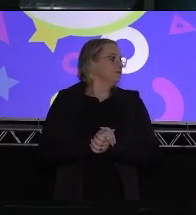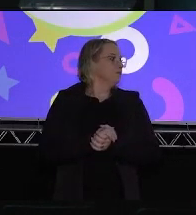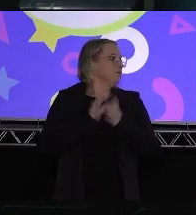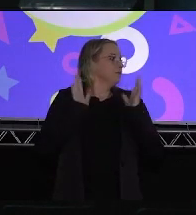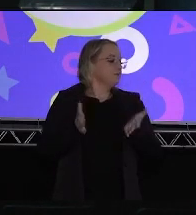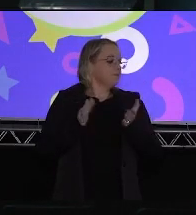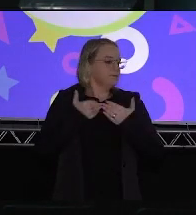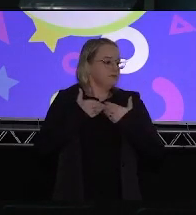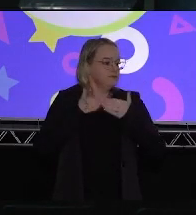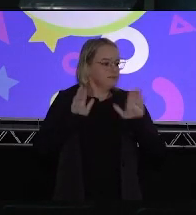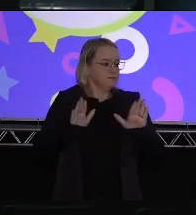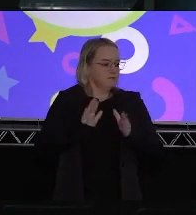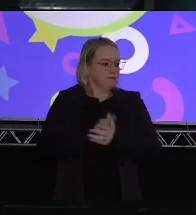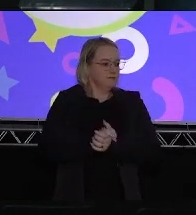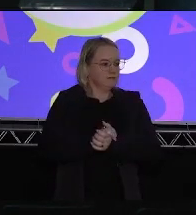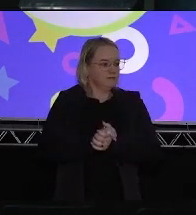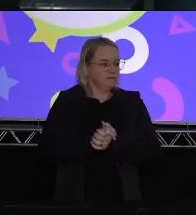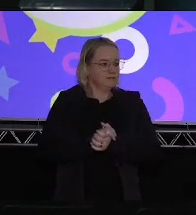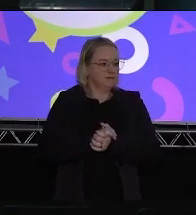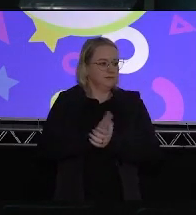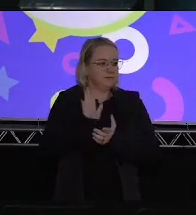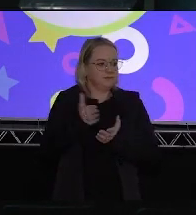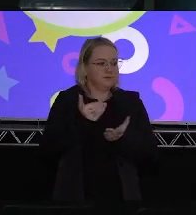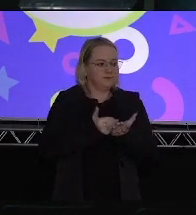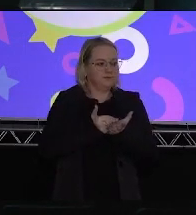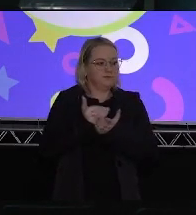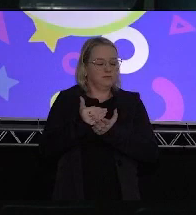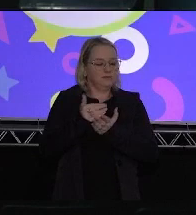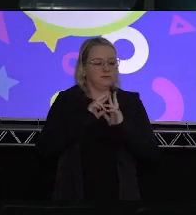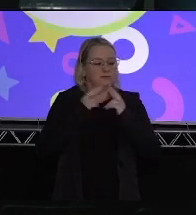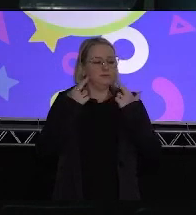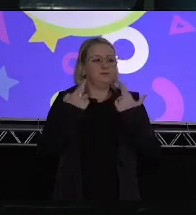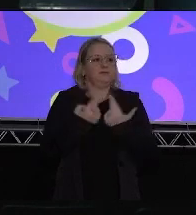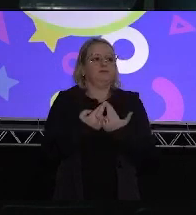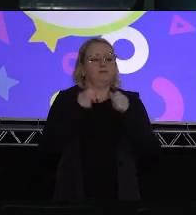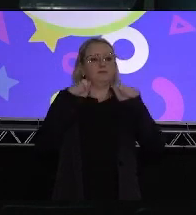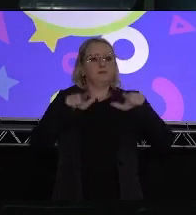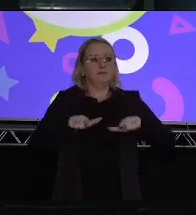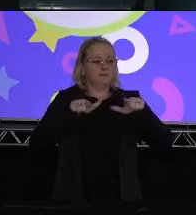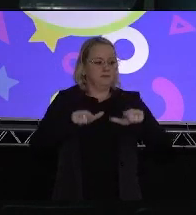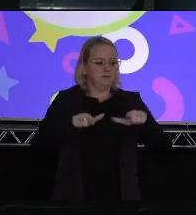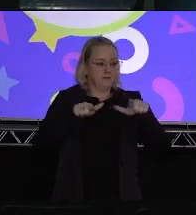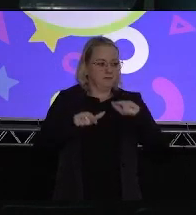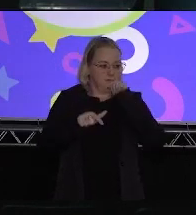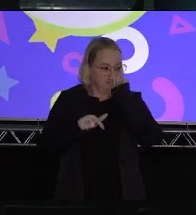do mar aberto, né? Chegou a hora onde a gente se reuniu numa sala